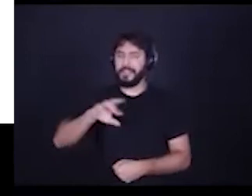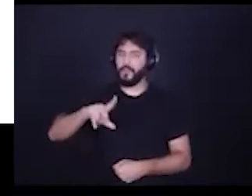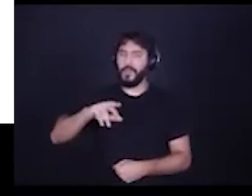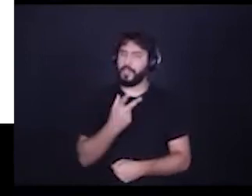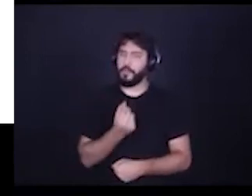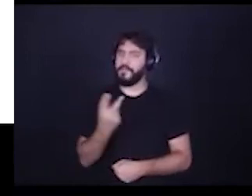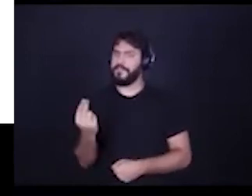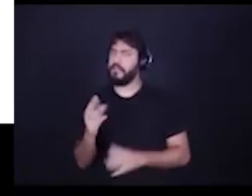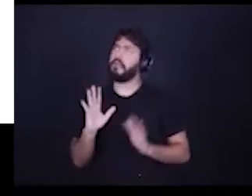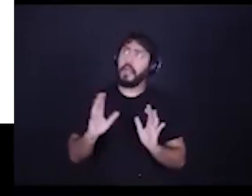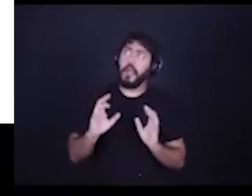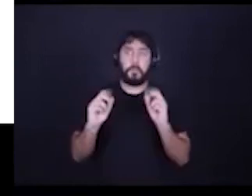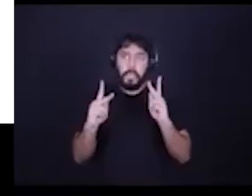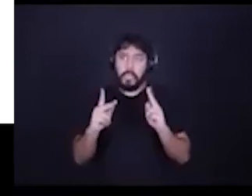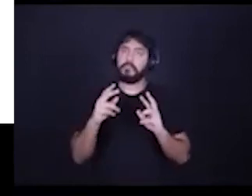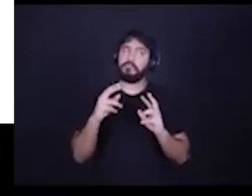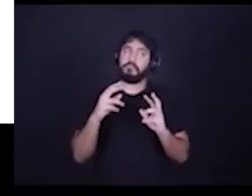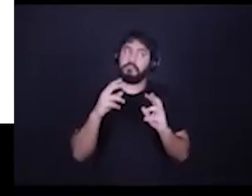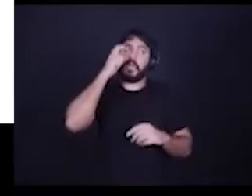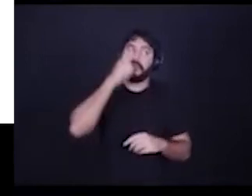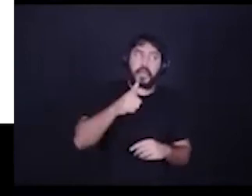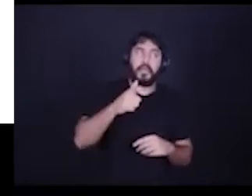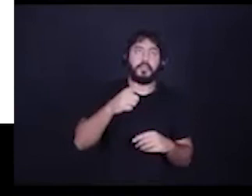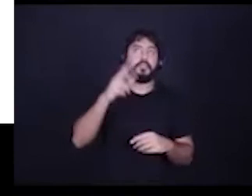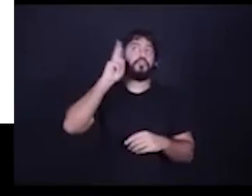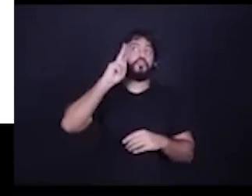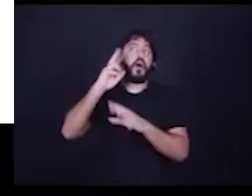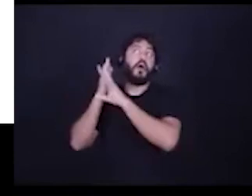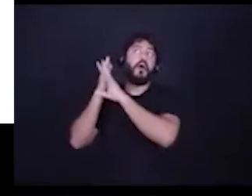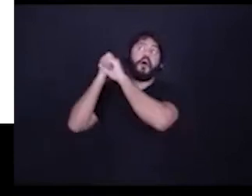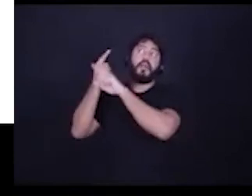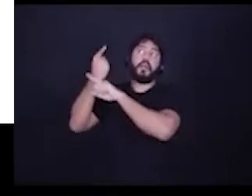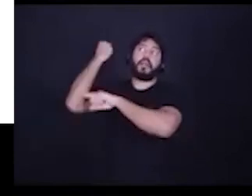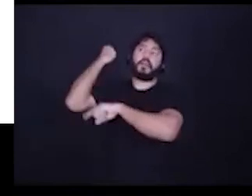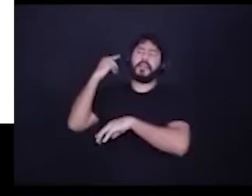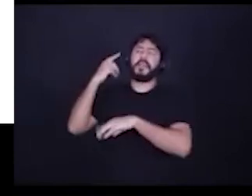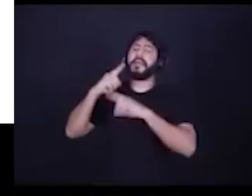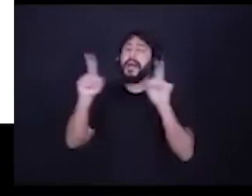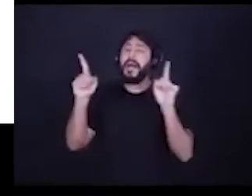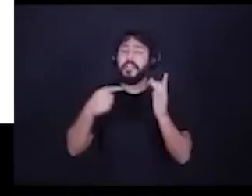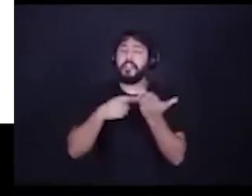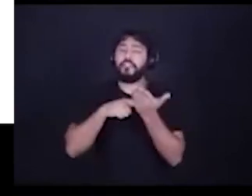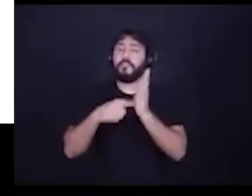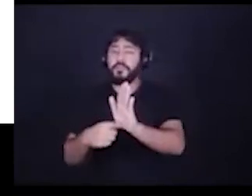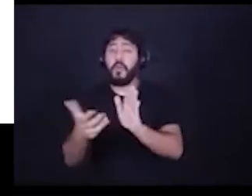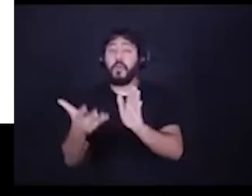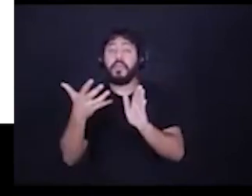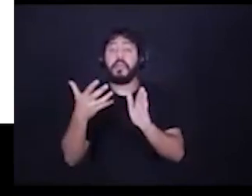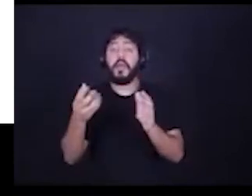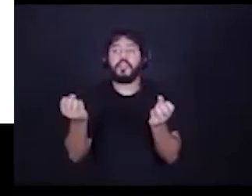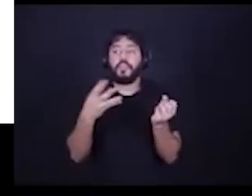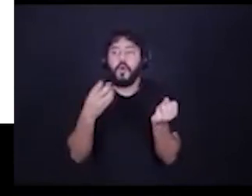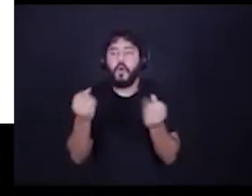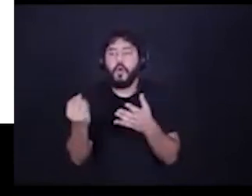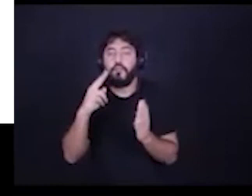interessante como referência ou alusão histórica. Mas muito do que a exposição estava querendo fazer era atualizar o olhar sobre a obra dele, porque a obra